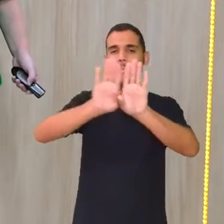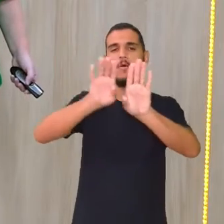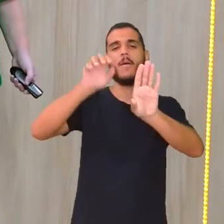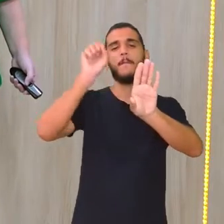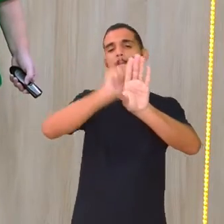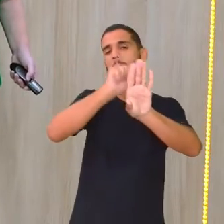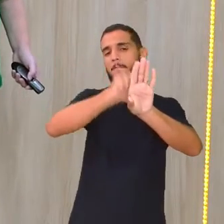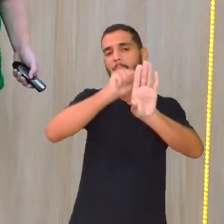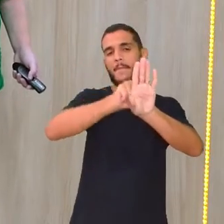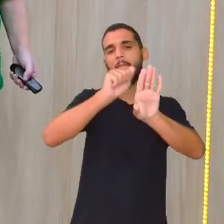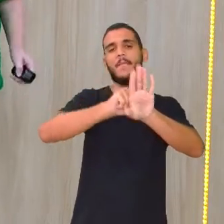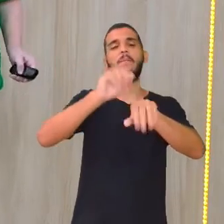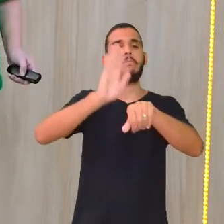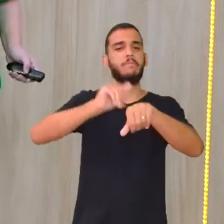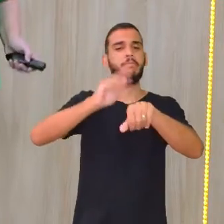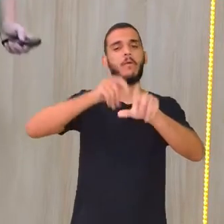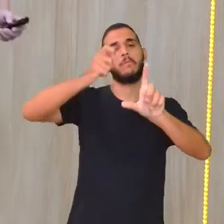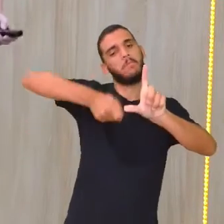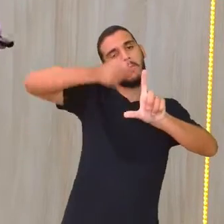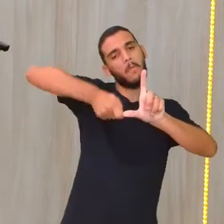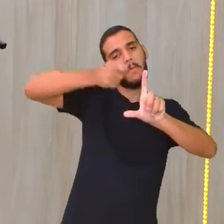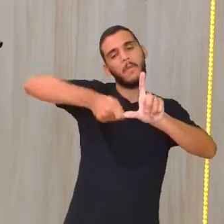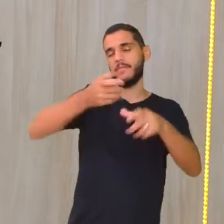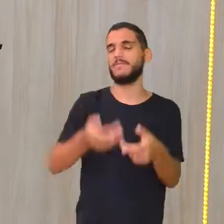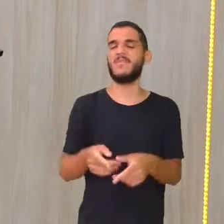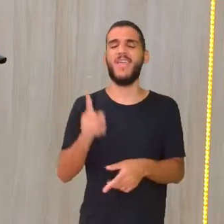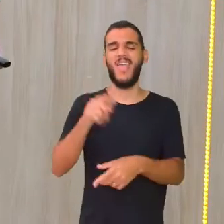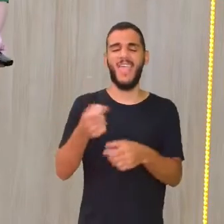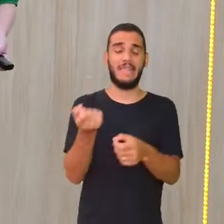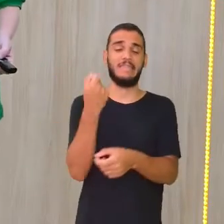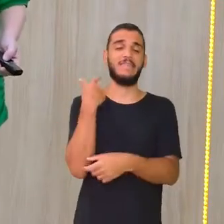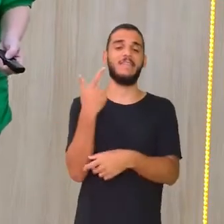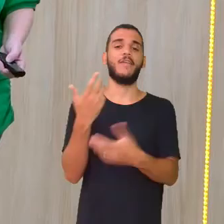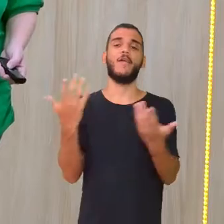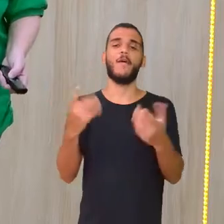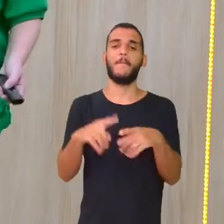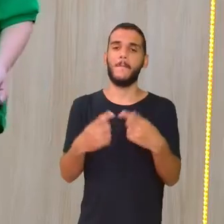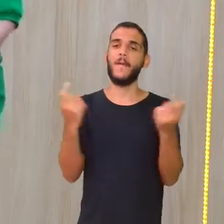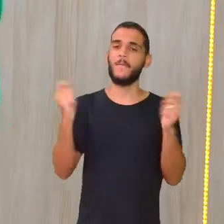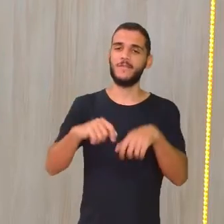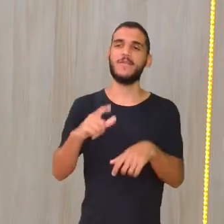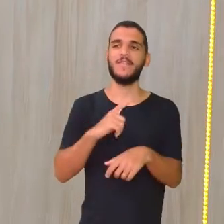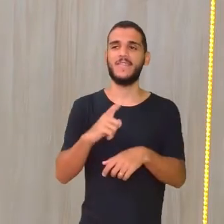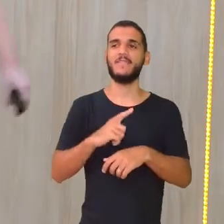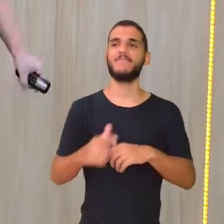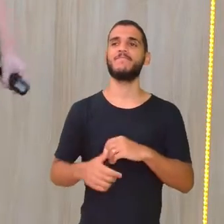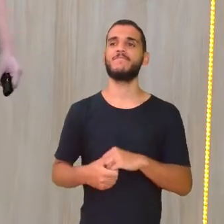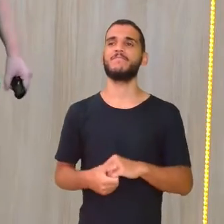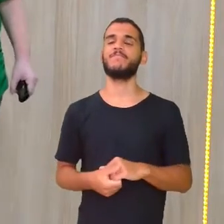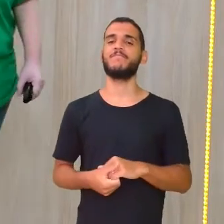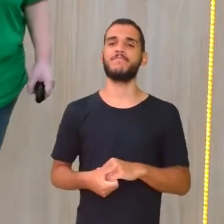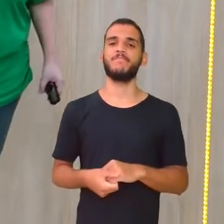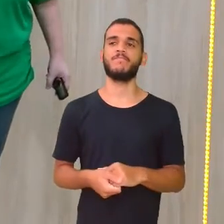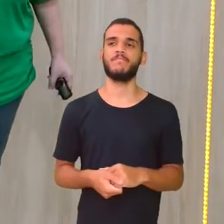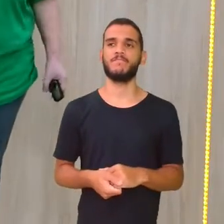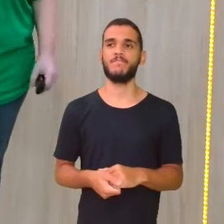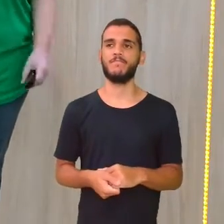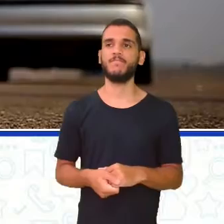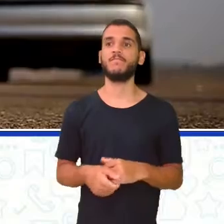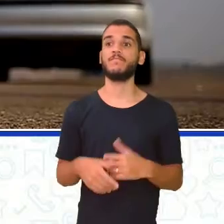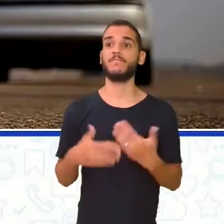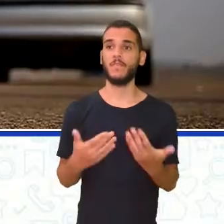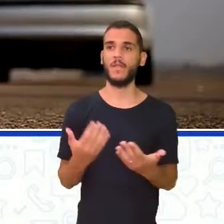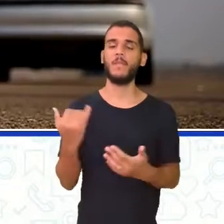E pode. É meio estranho hoje em dia, mas que pode. Bom, Olha uma coisa